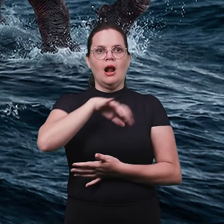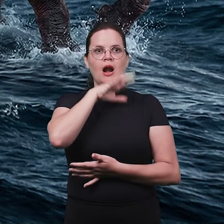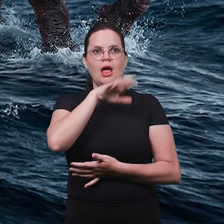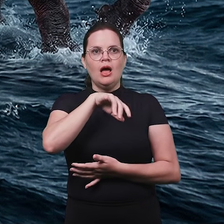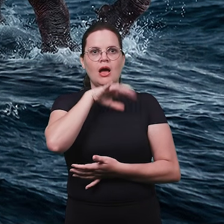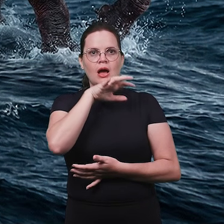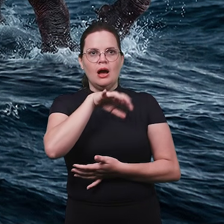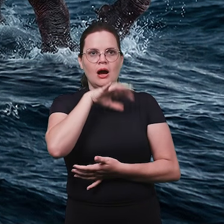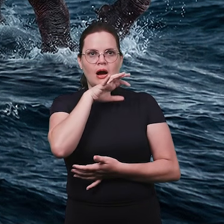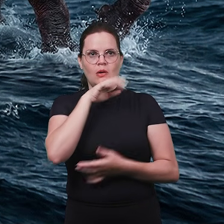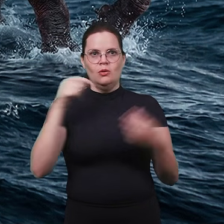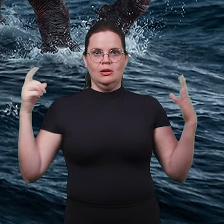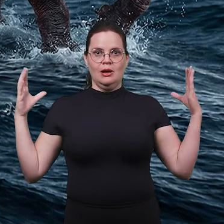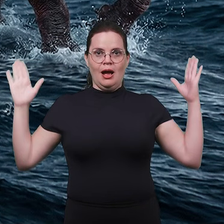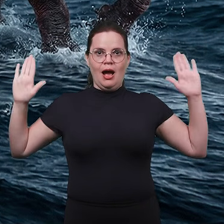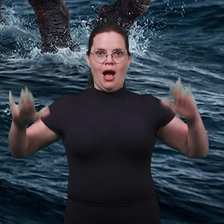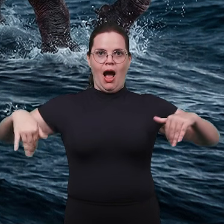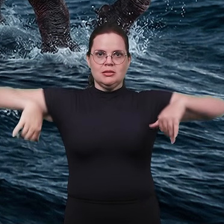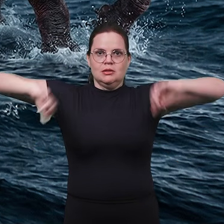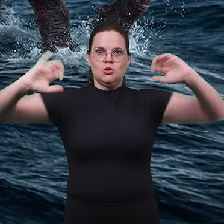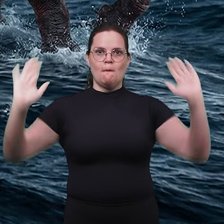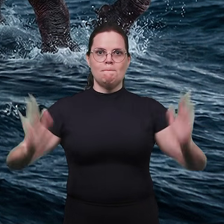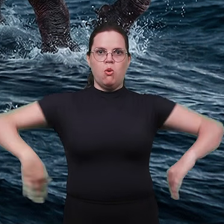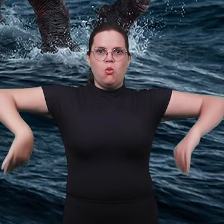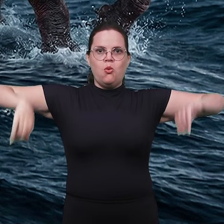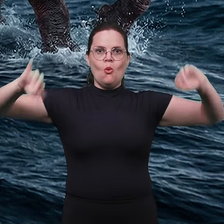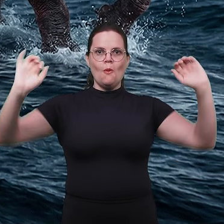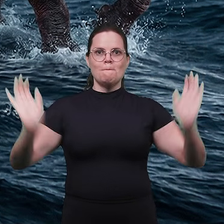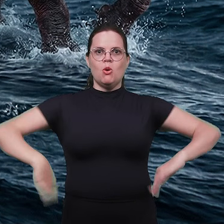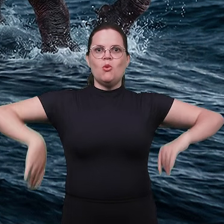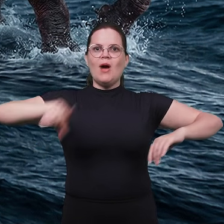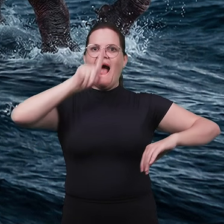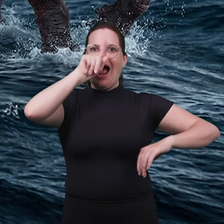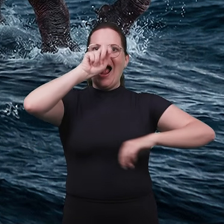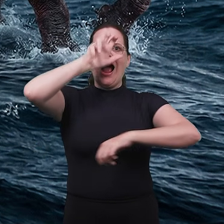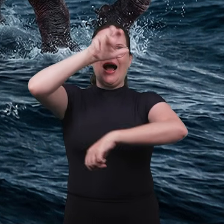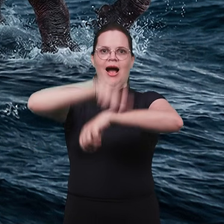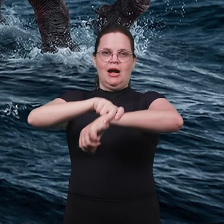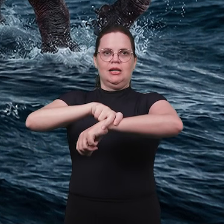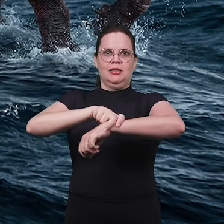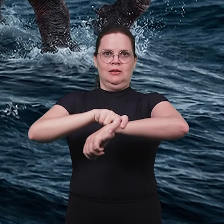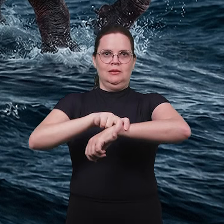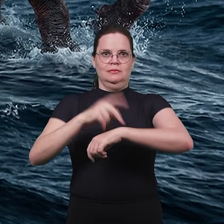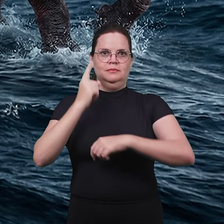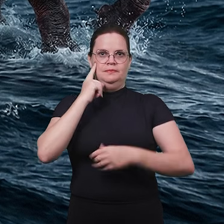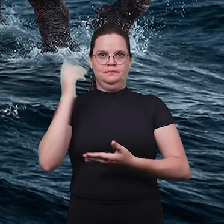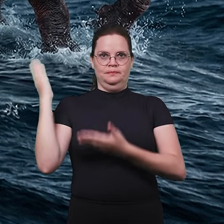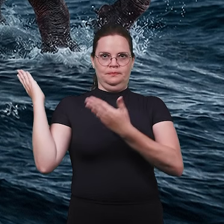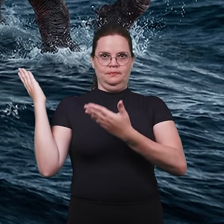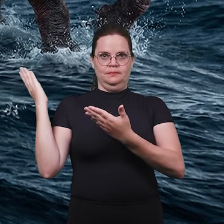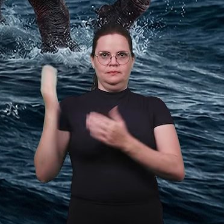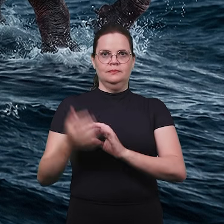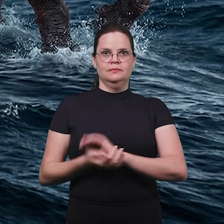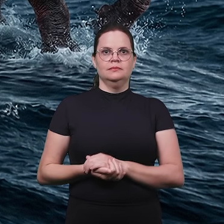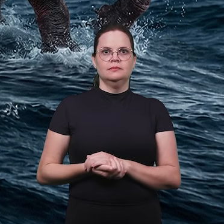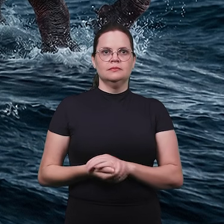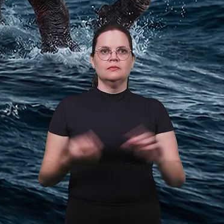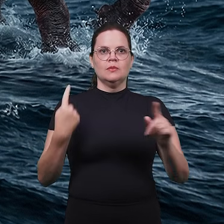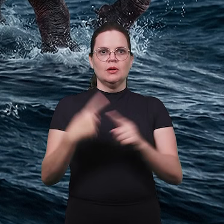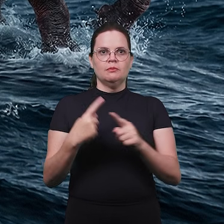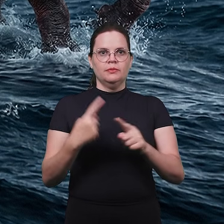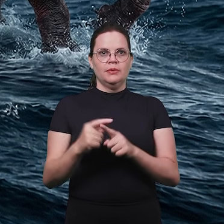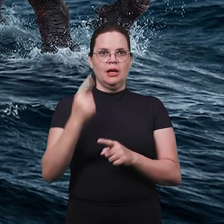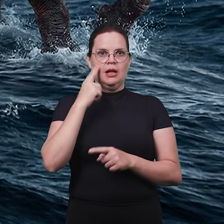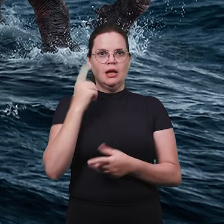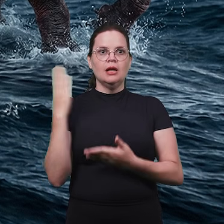leão com asas de águia, porque essa foi a descrição, um resumo da visão, né? Uhum. Um